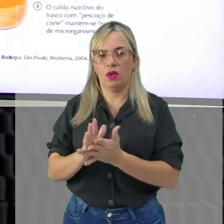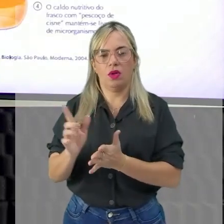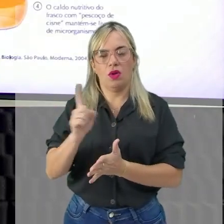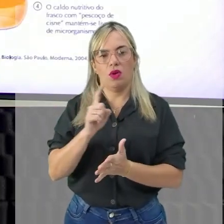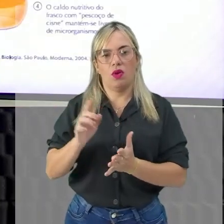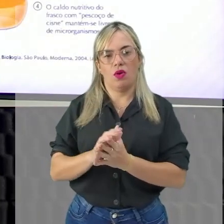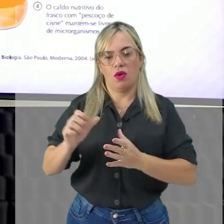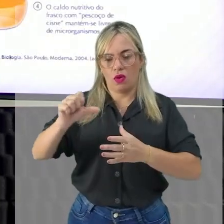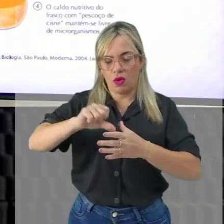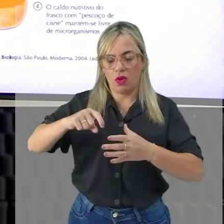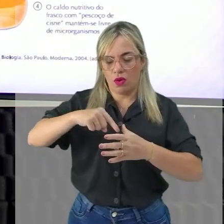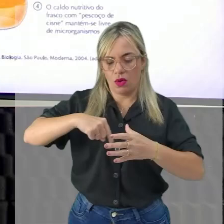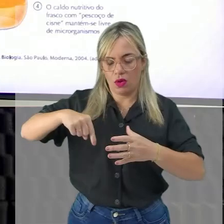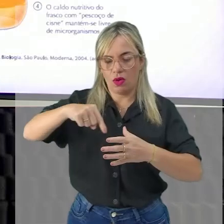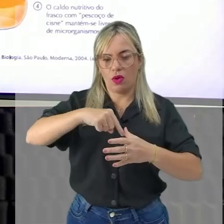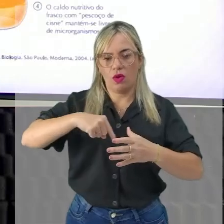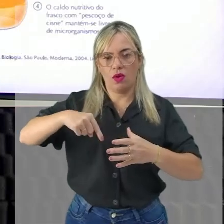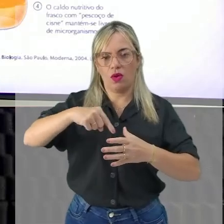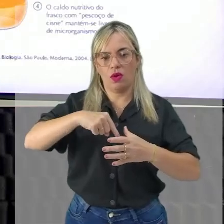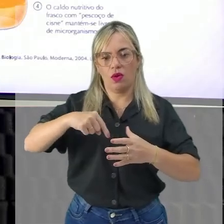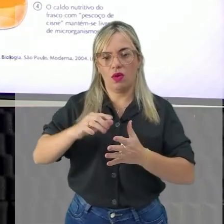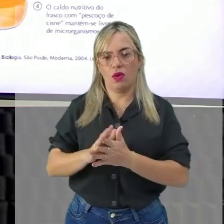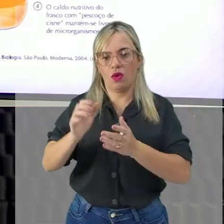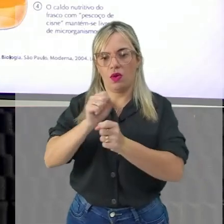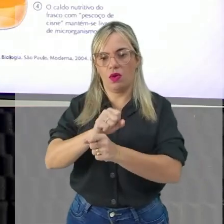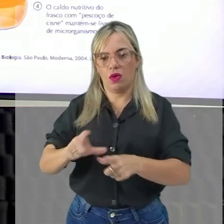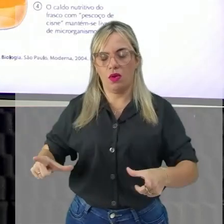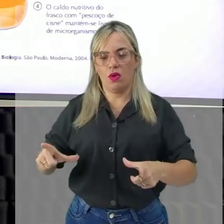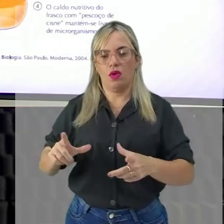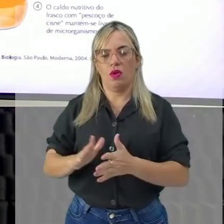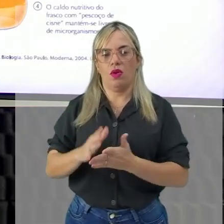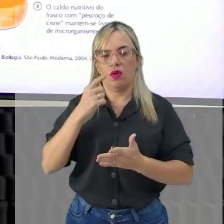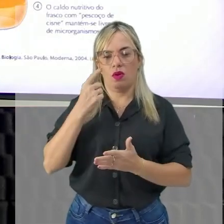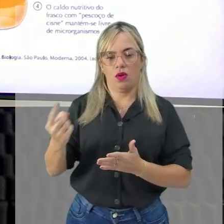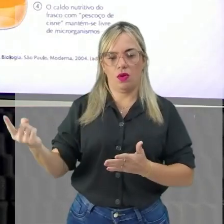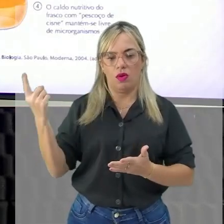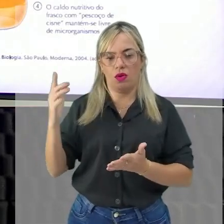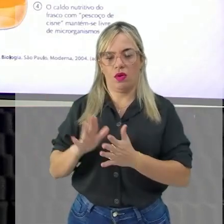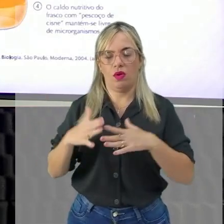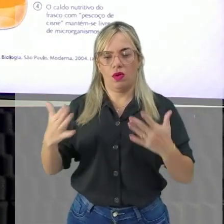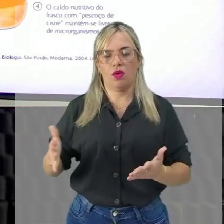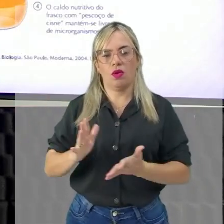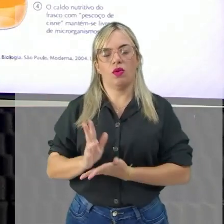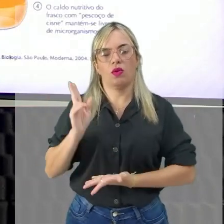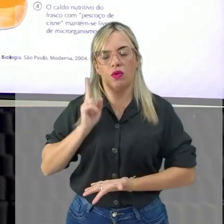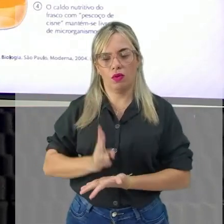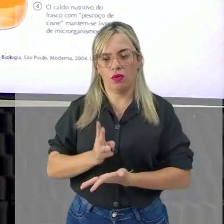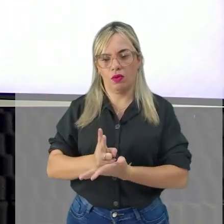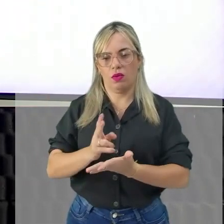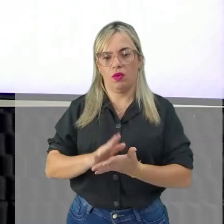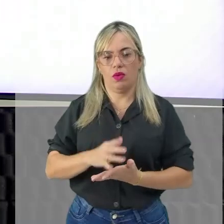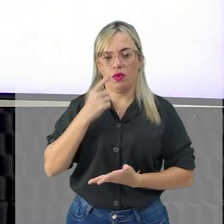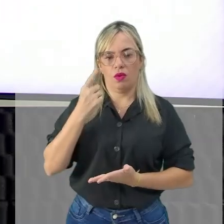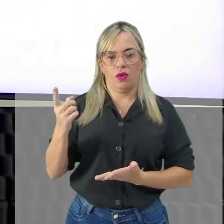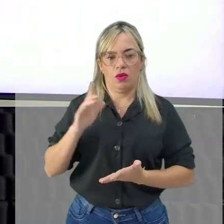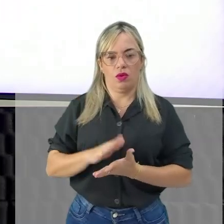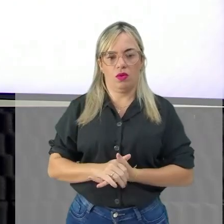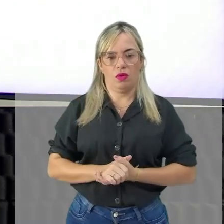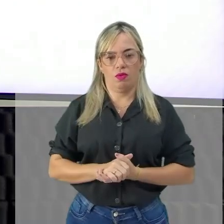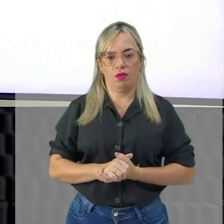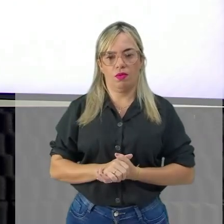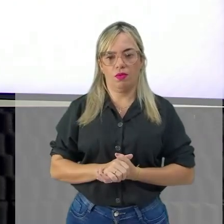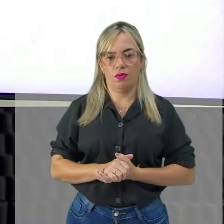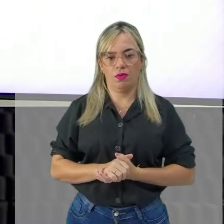né? Ele estéreo, estável não, estéreo, né? O caldo se manteve estéreo.